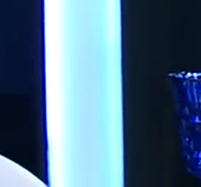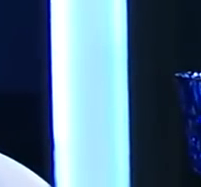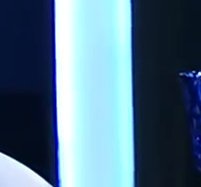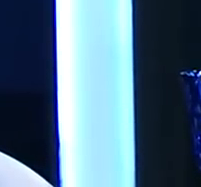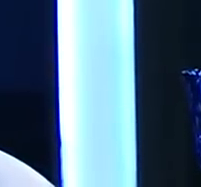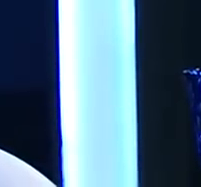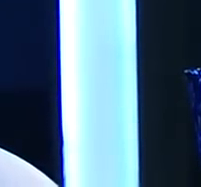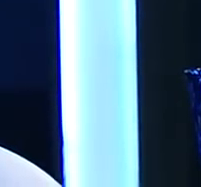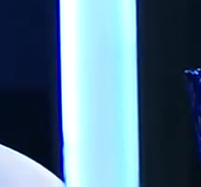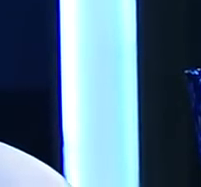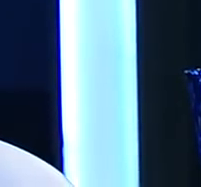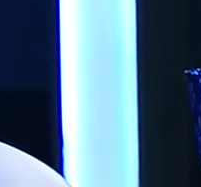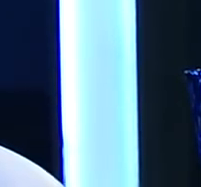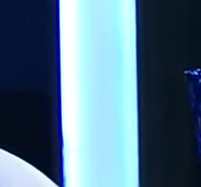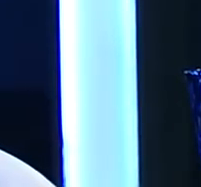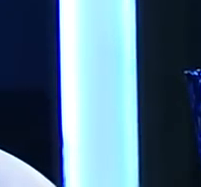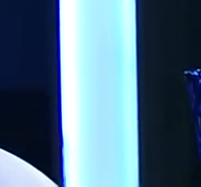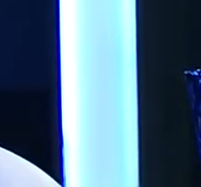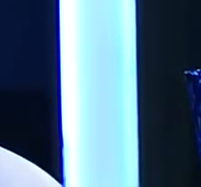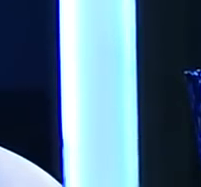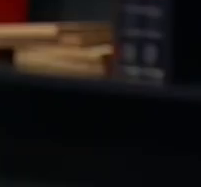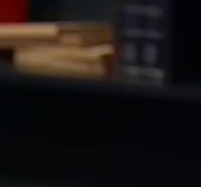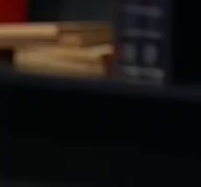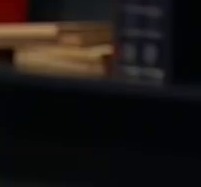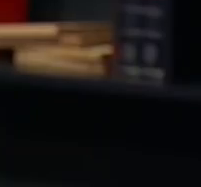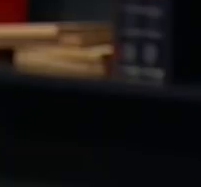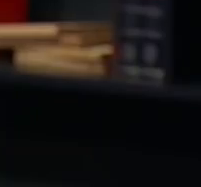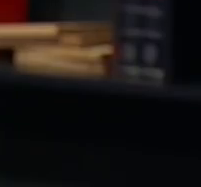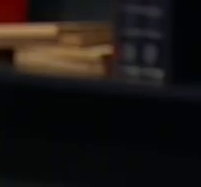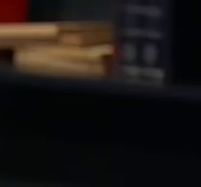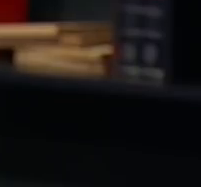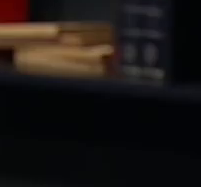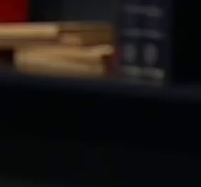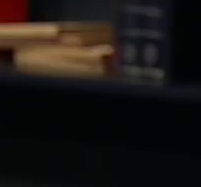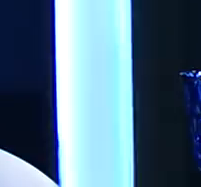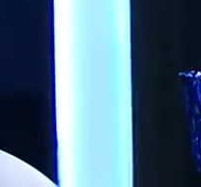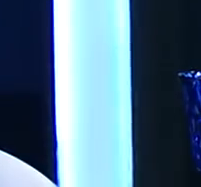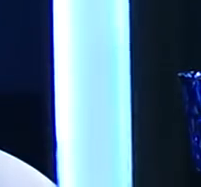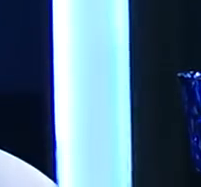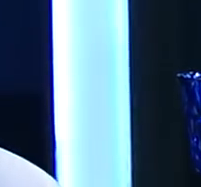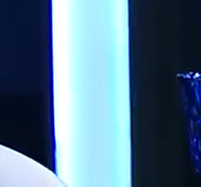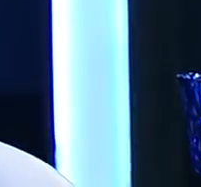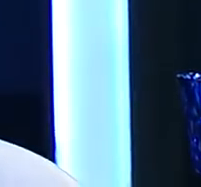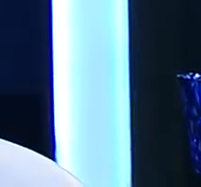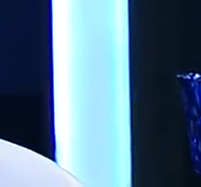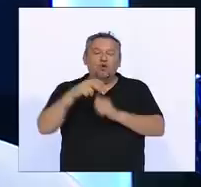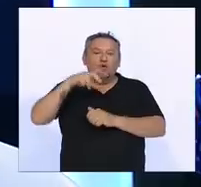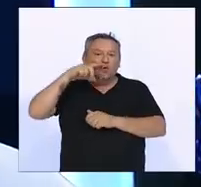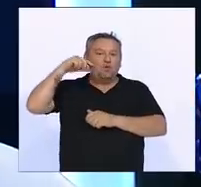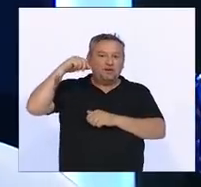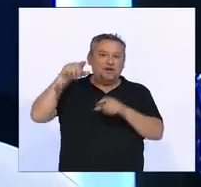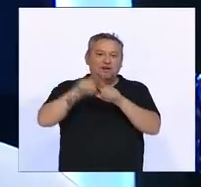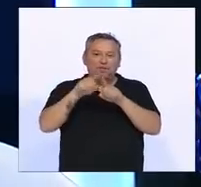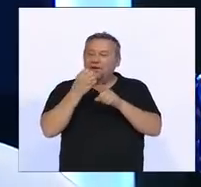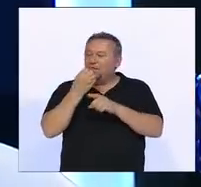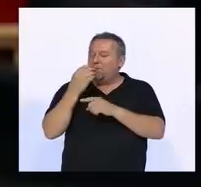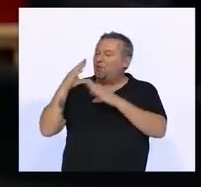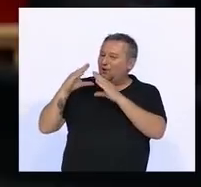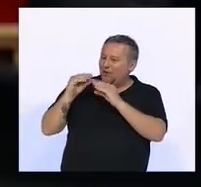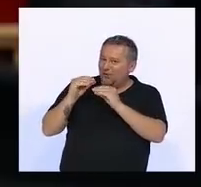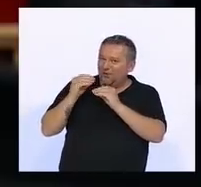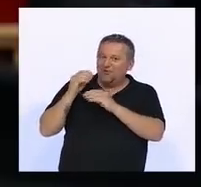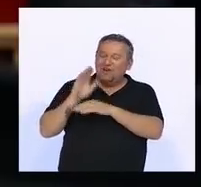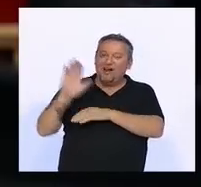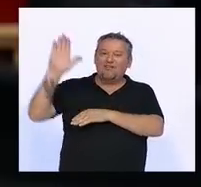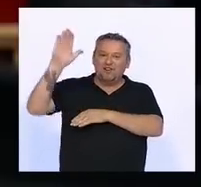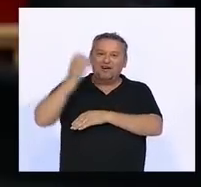E a nossa entrevista agora é com Kátia Abreu, candidata à vice-presidência na chapa com Ciro Gomes. Muito boa noite, candidata. Boa noite, Mariana.